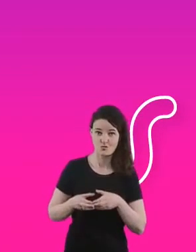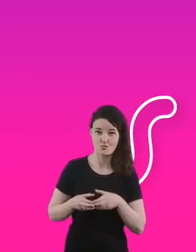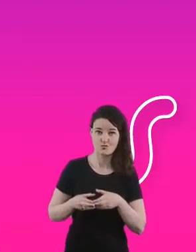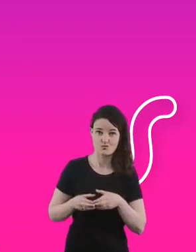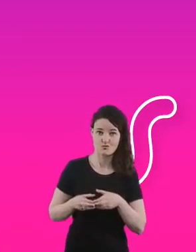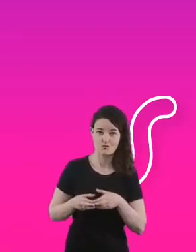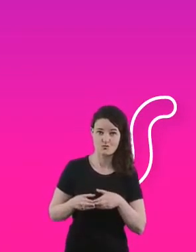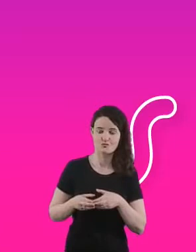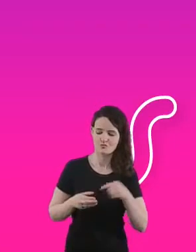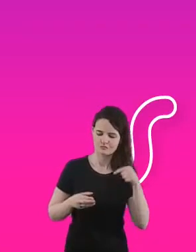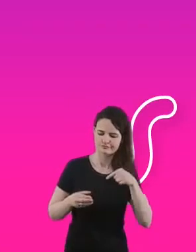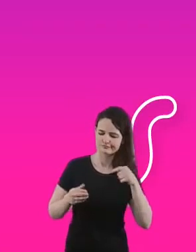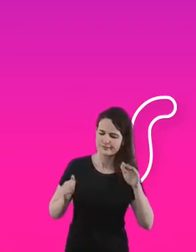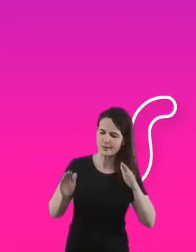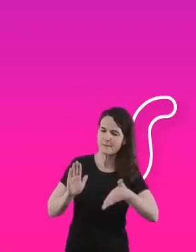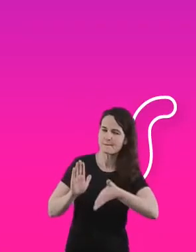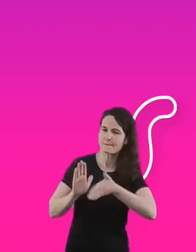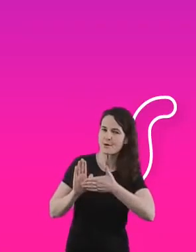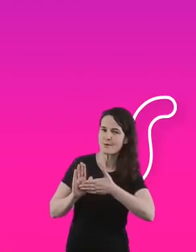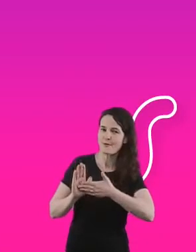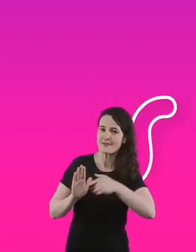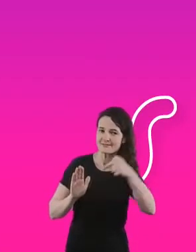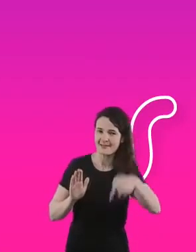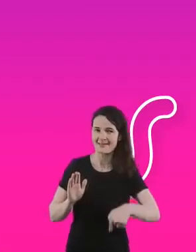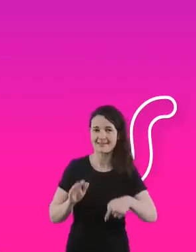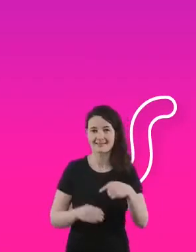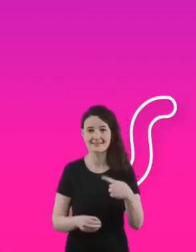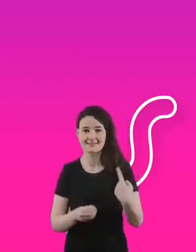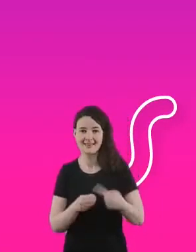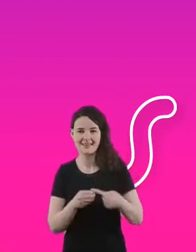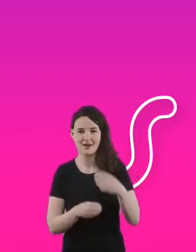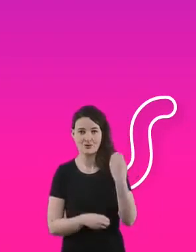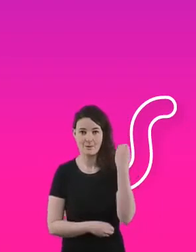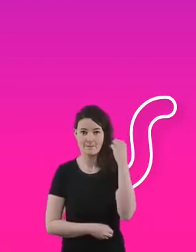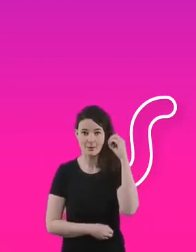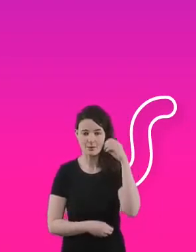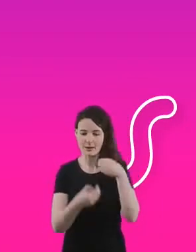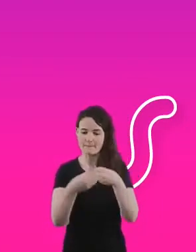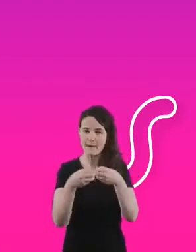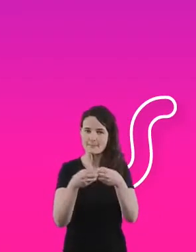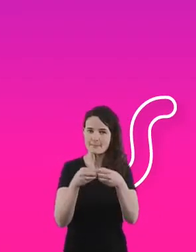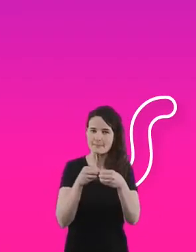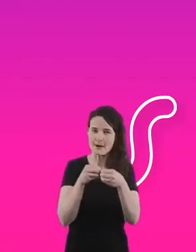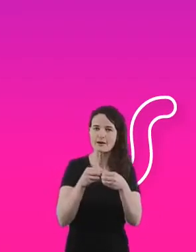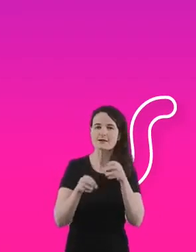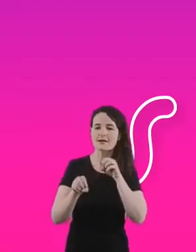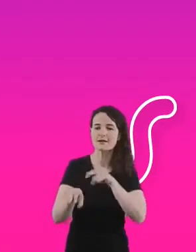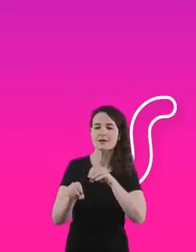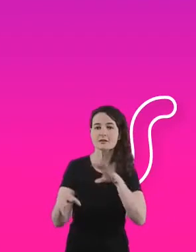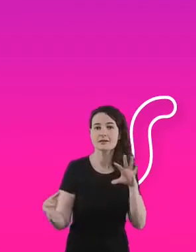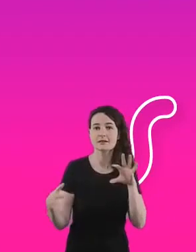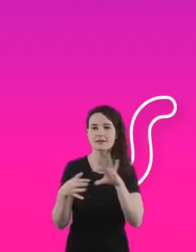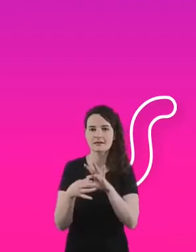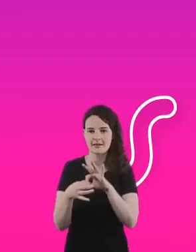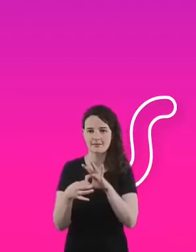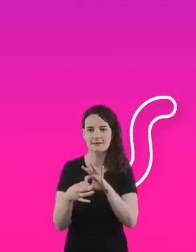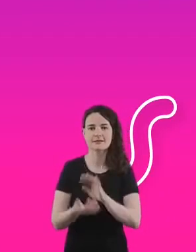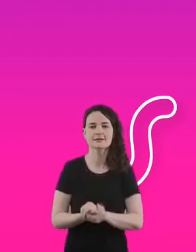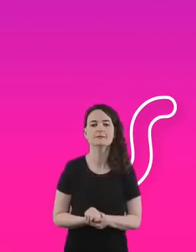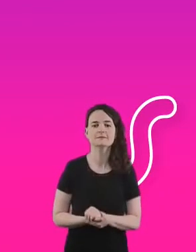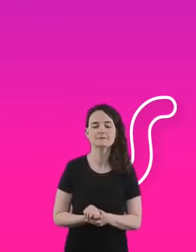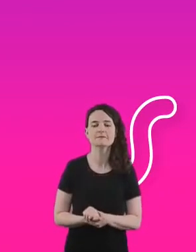voltada à educação aqui na Grande Porto Alegre, atende mais de 400 crianças, um projeto muito bonito. E também sou